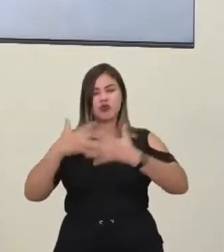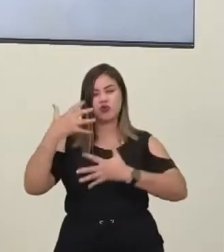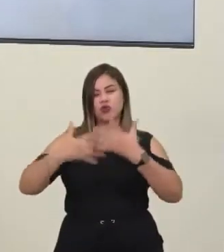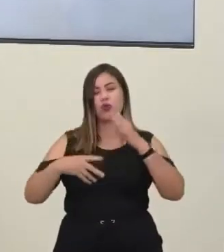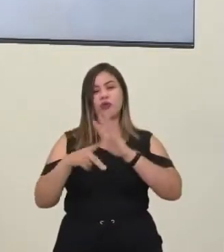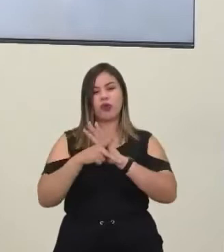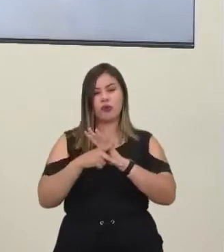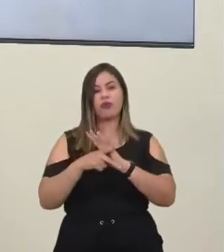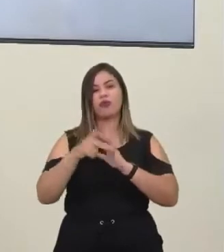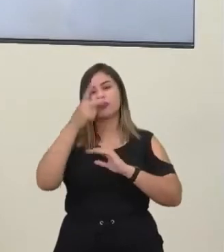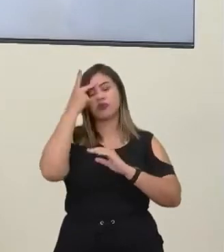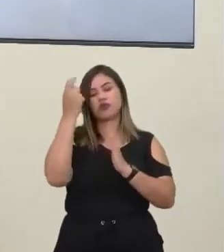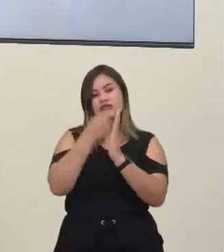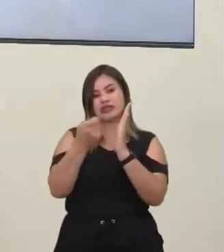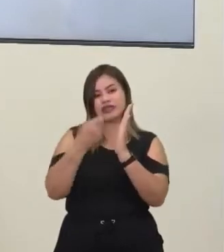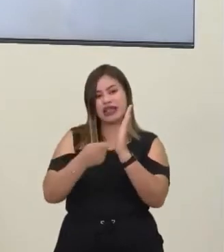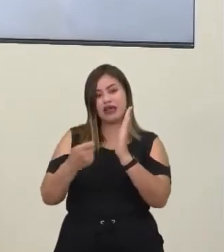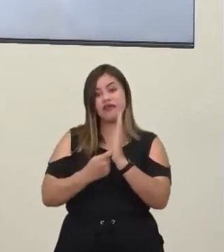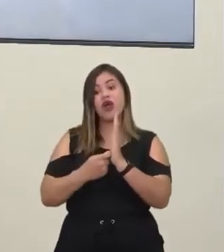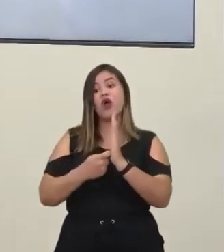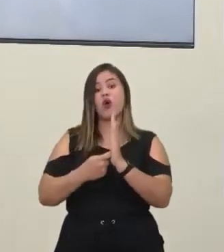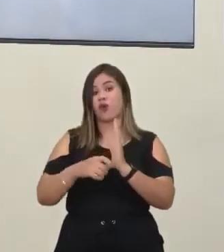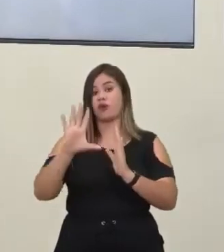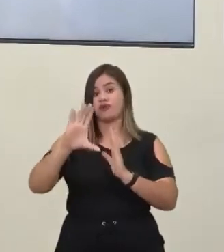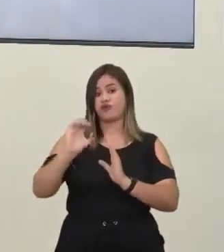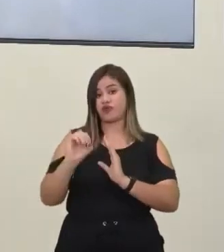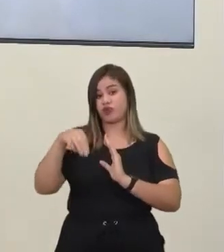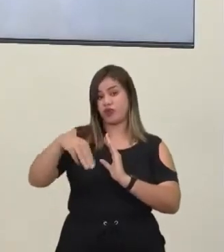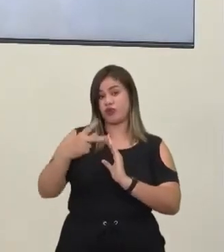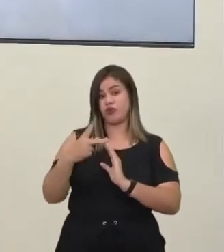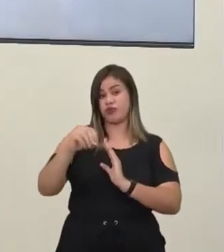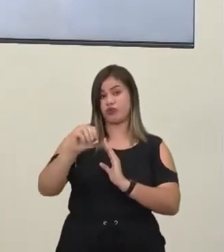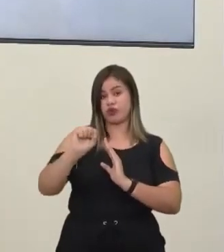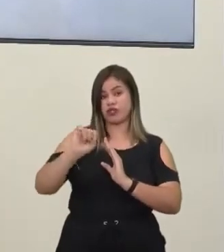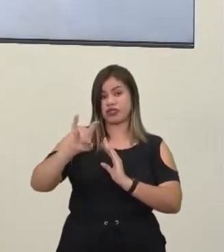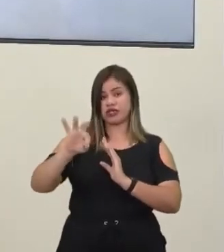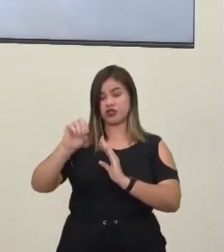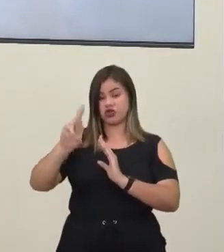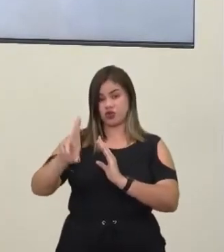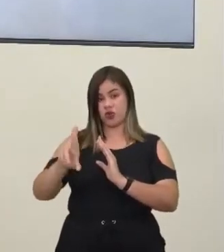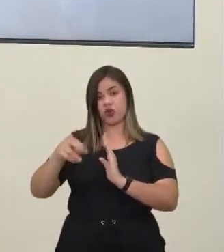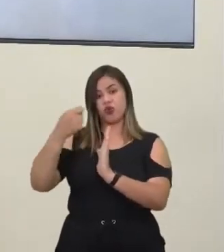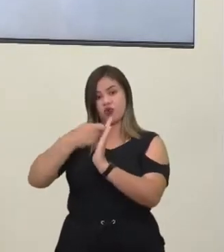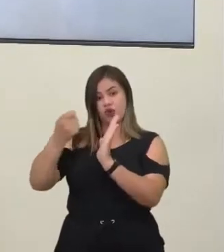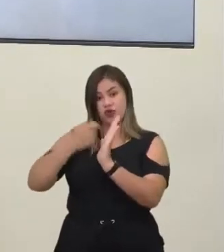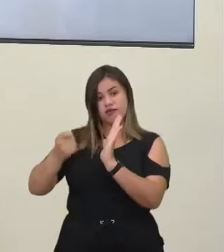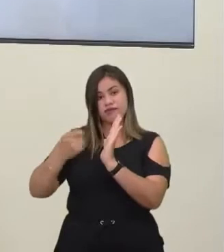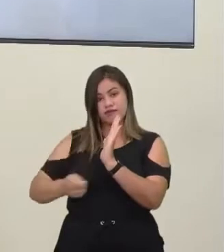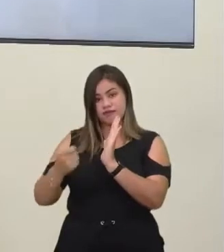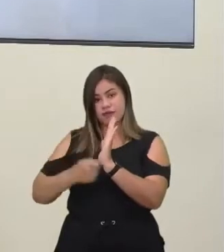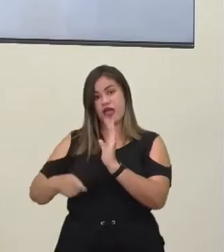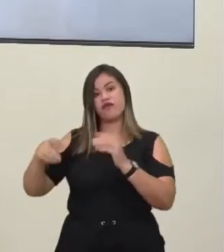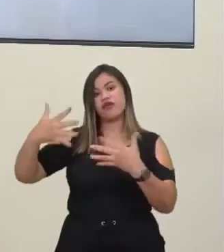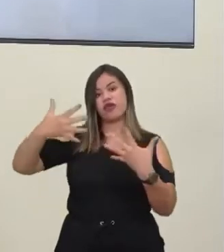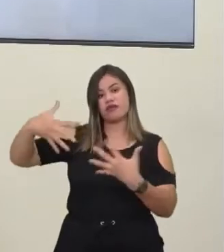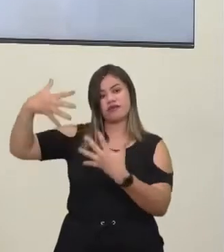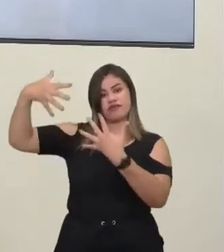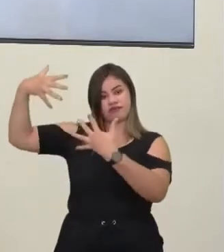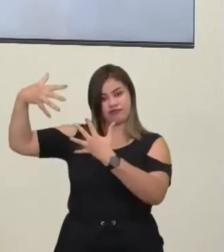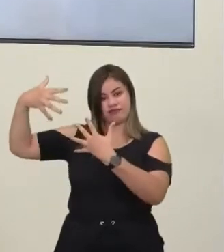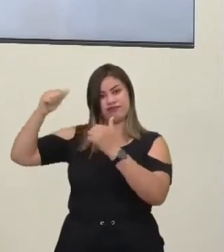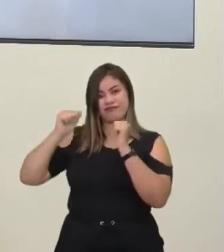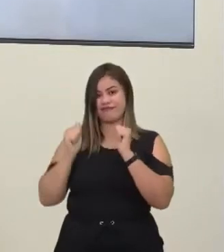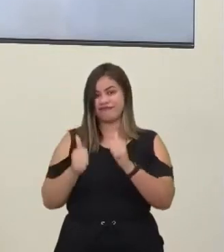da música, né? Lembre-se, compositor, como a gente viu na primeira aula dessa série aqui, né, compositor é quem escreve a